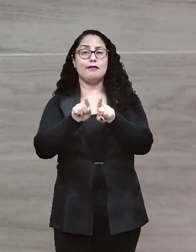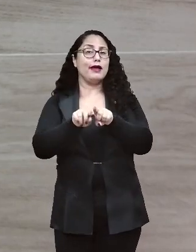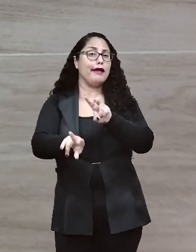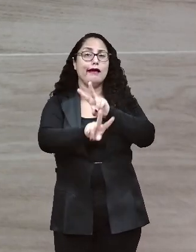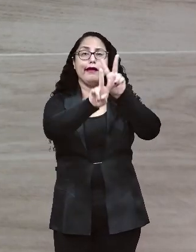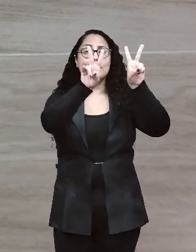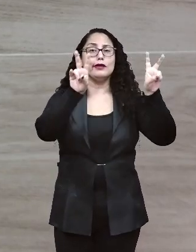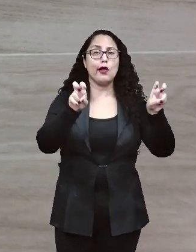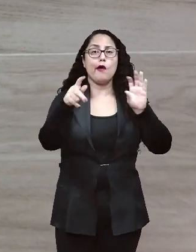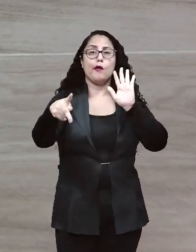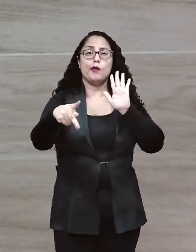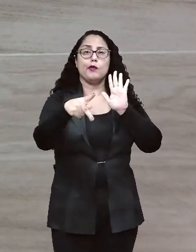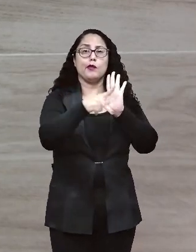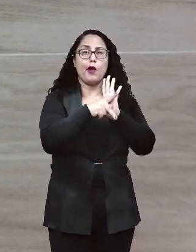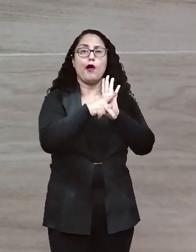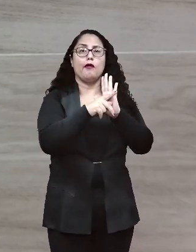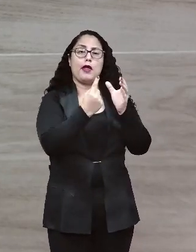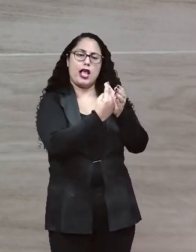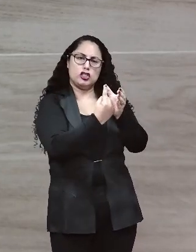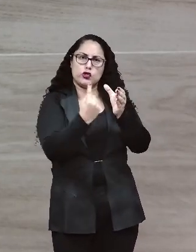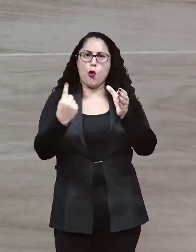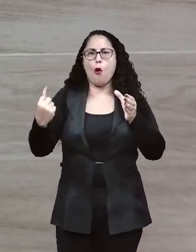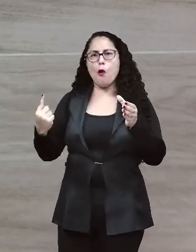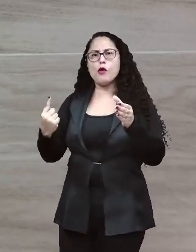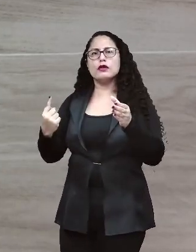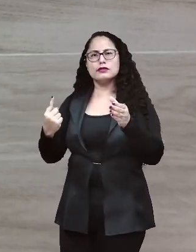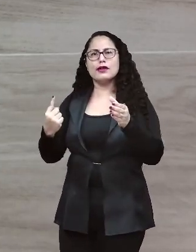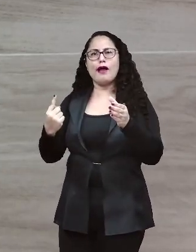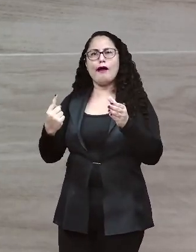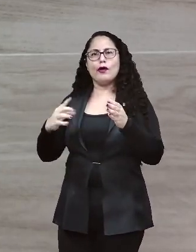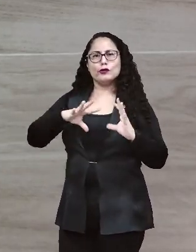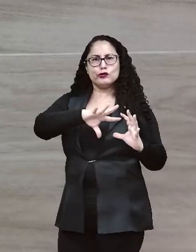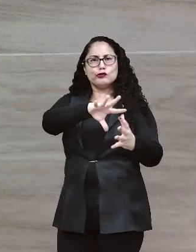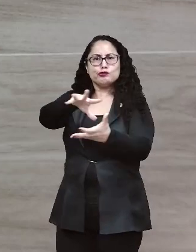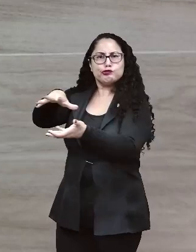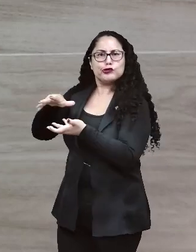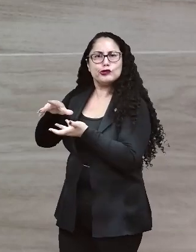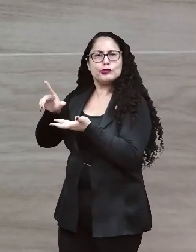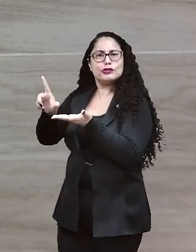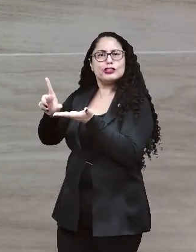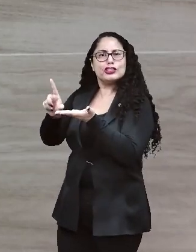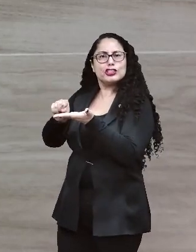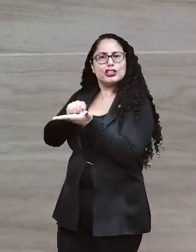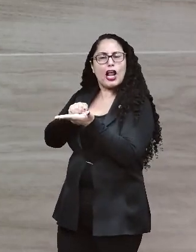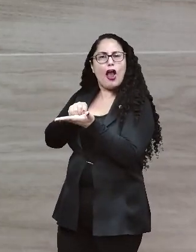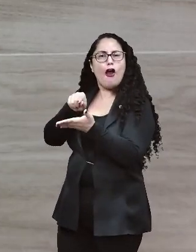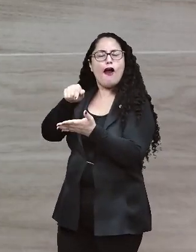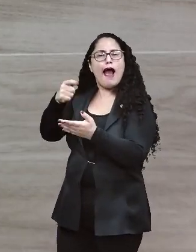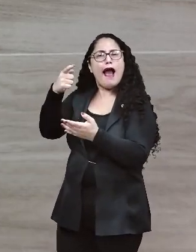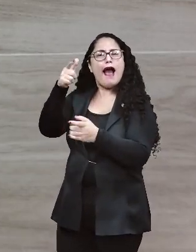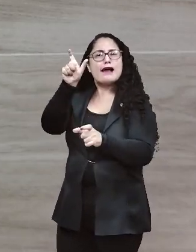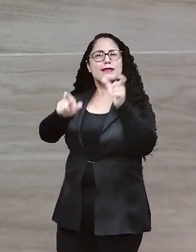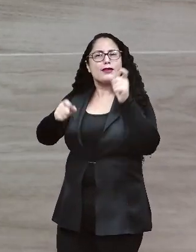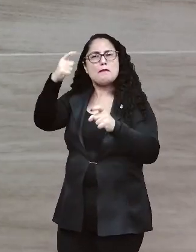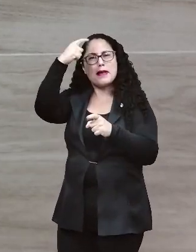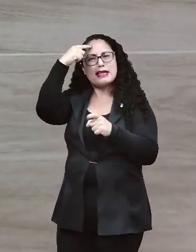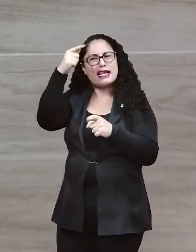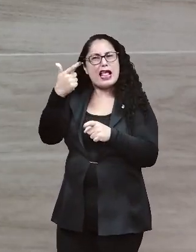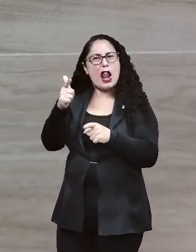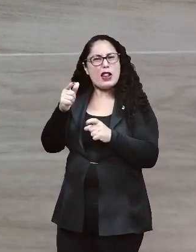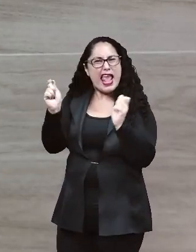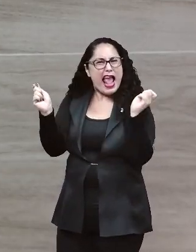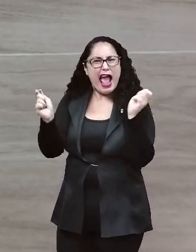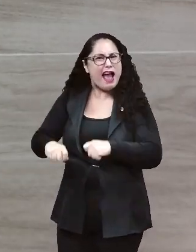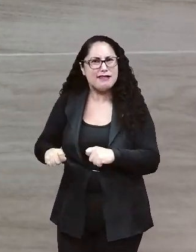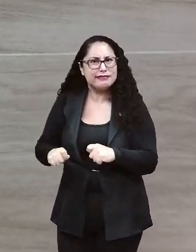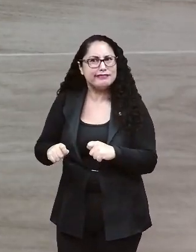questão da própria exclusão no mundo digital. Também, porque as pessoas pensam que eles não são